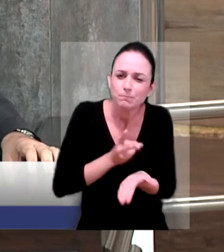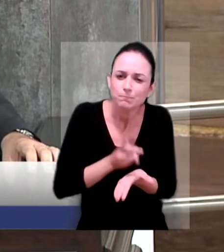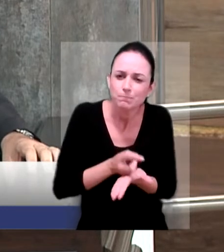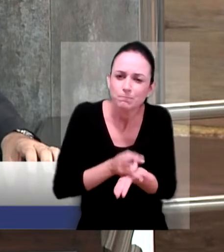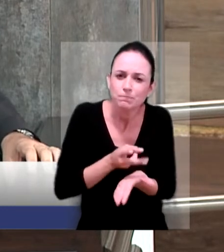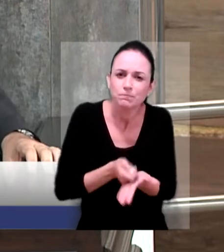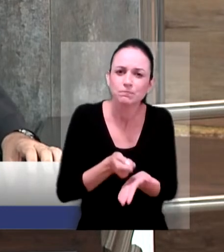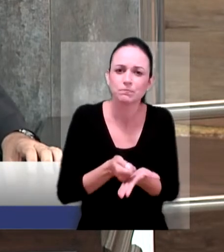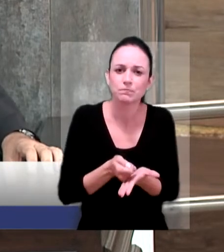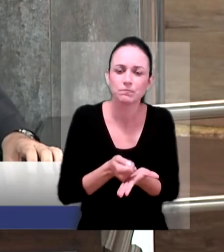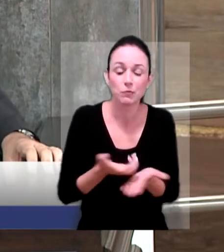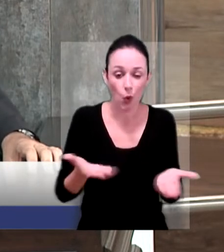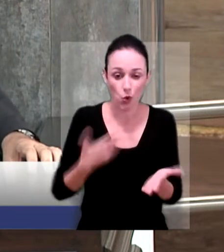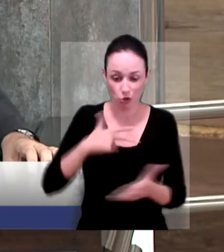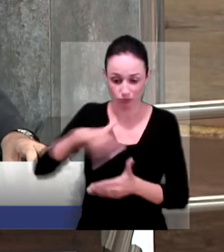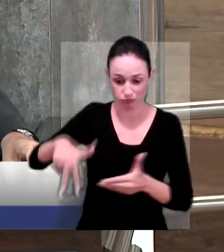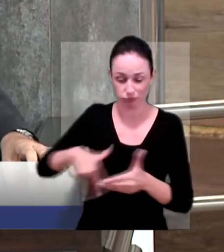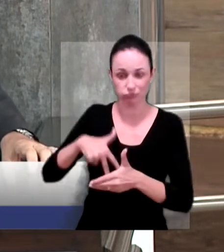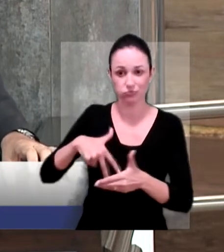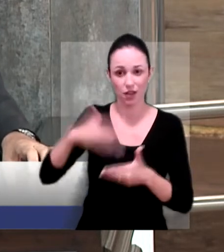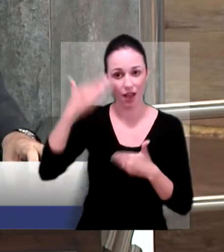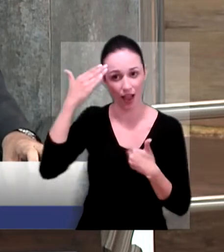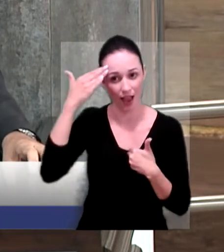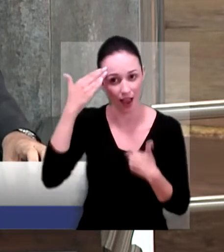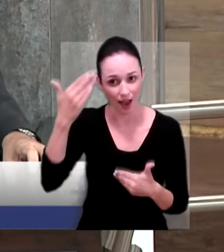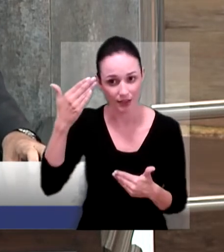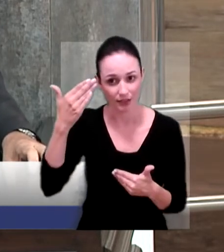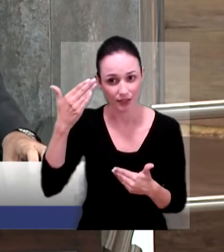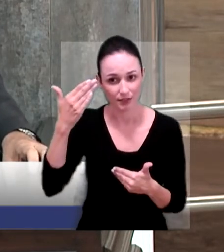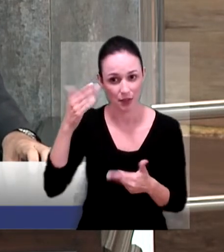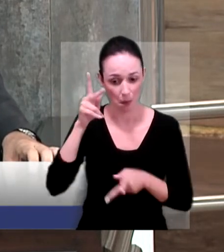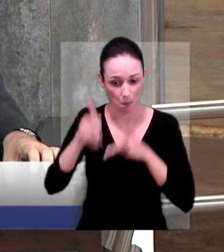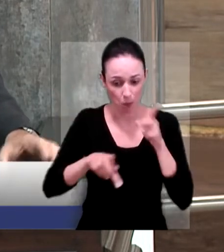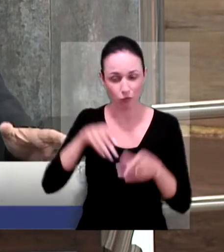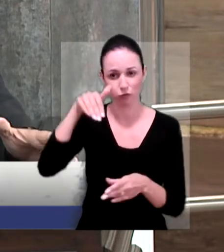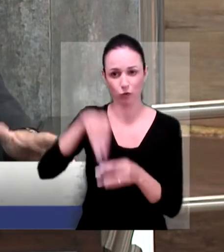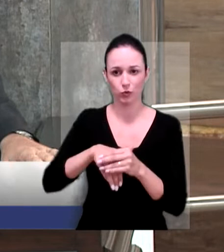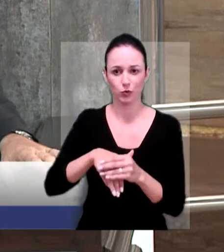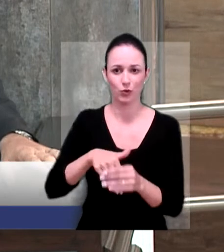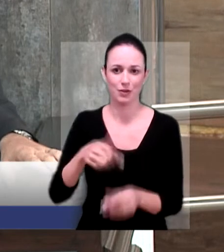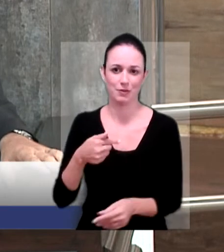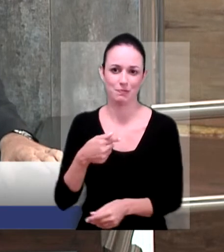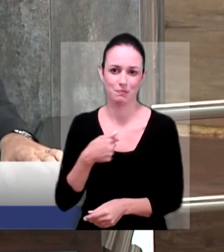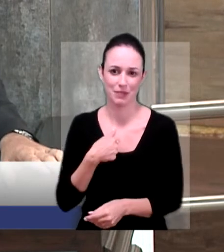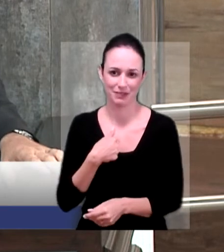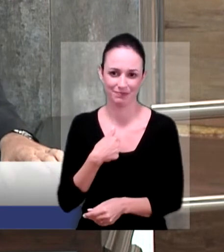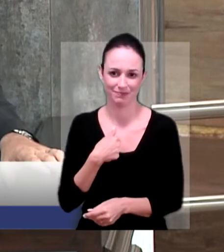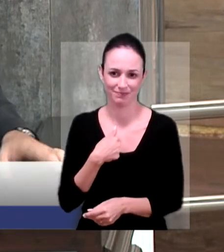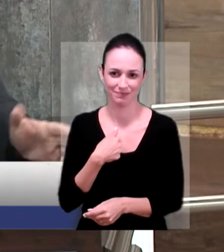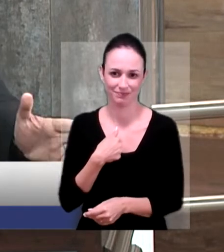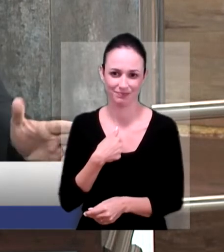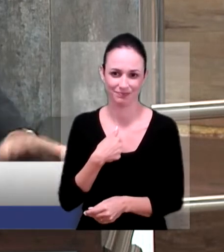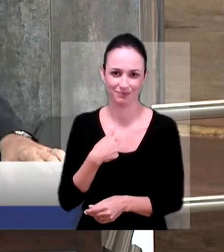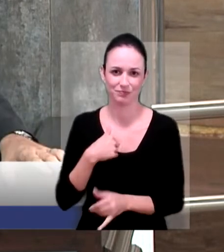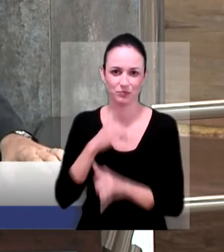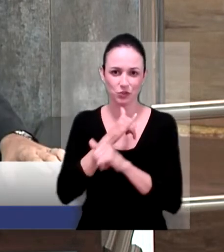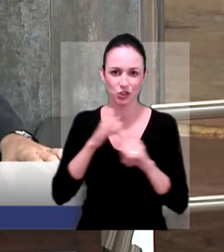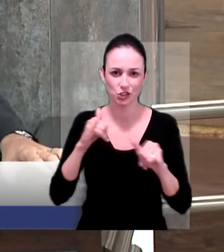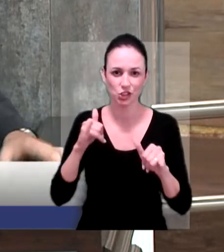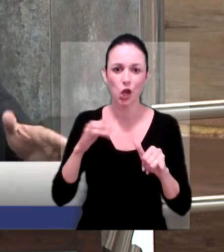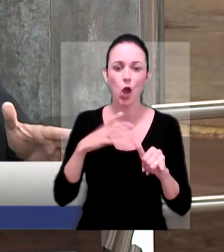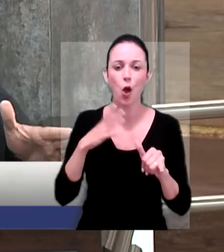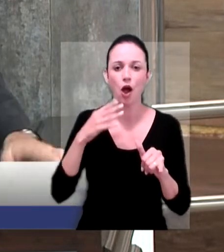agradecer a toda a população que votou em mim. Eu desisti da minha campanha no meio do caminho, recebi a ligação do